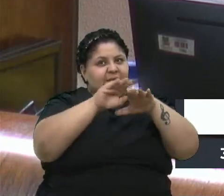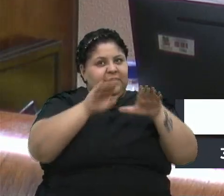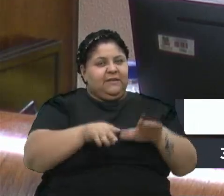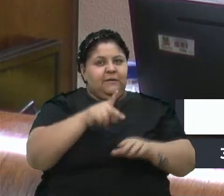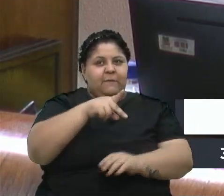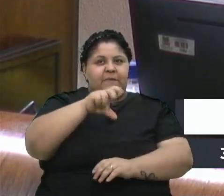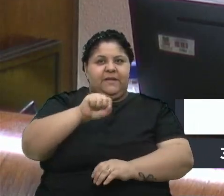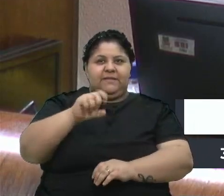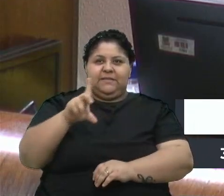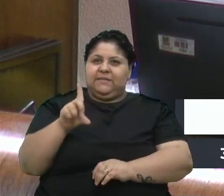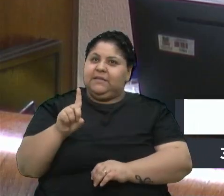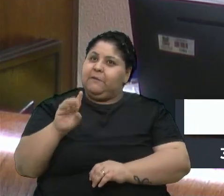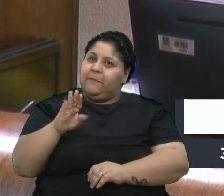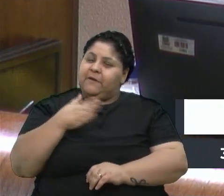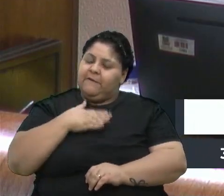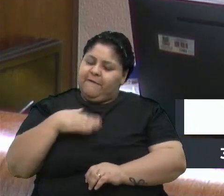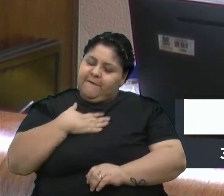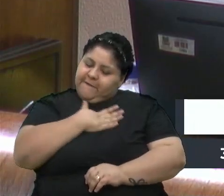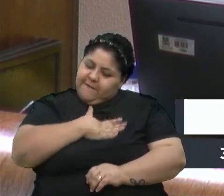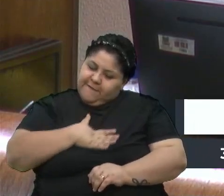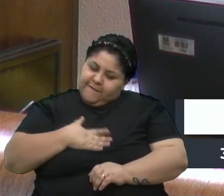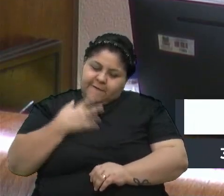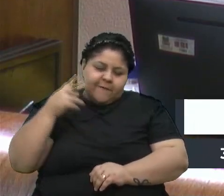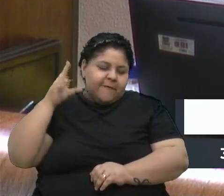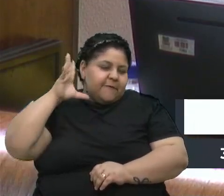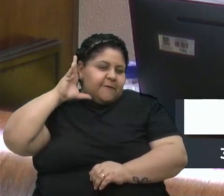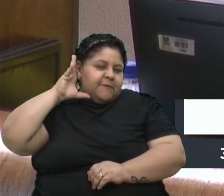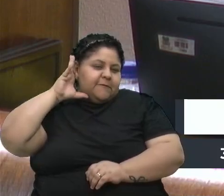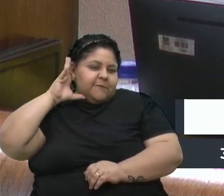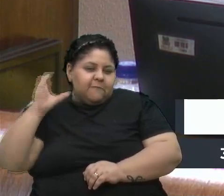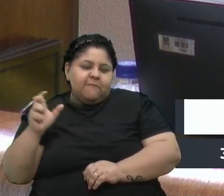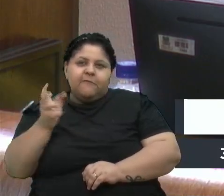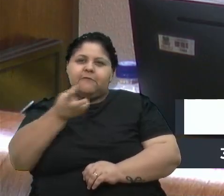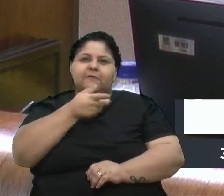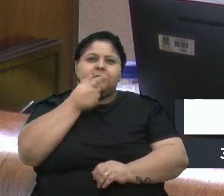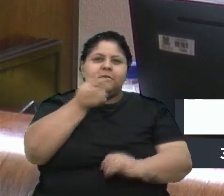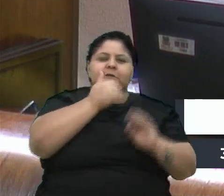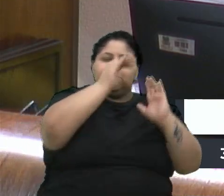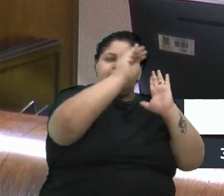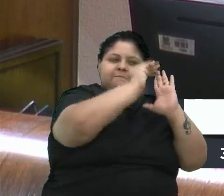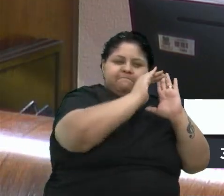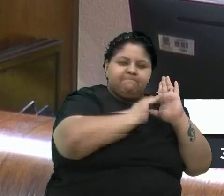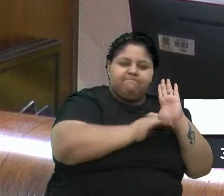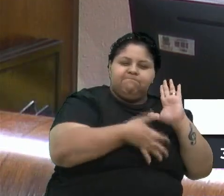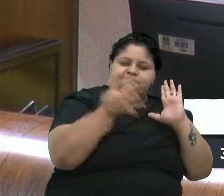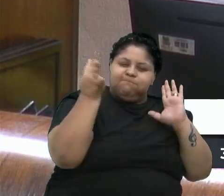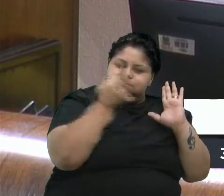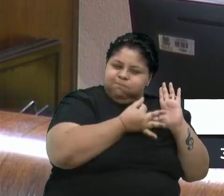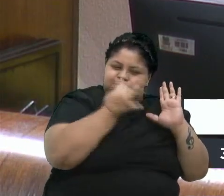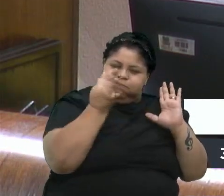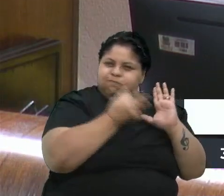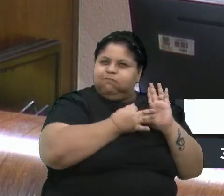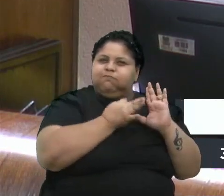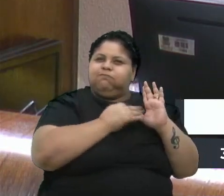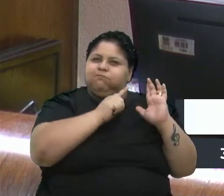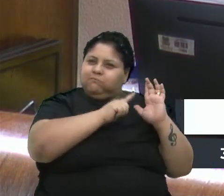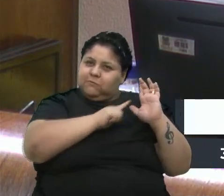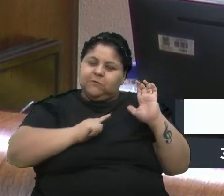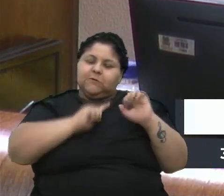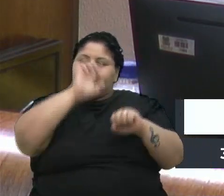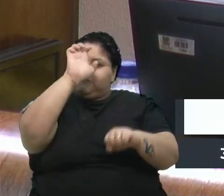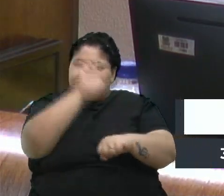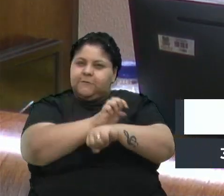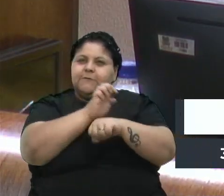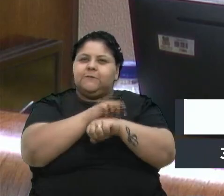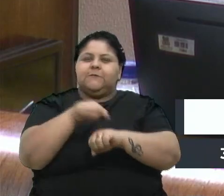fico extremamente feliz em ouvir essas expressões de que é um programa excepcional, de que é um programa incrível do governo do estado. Fico muito feliz